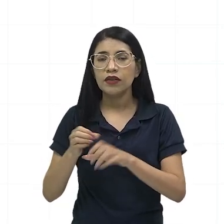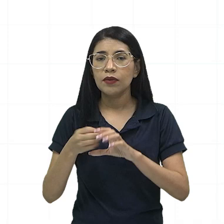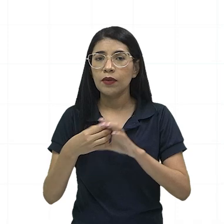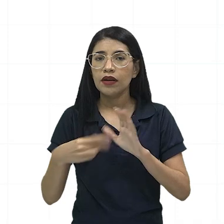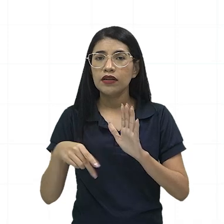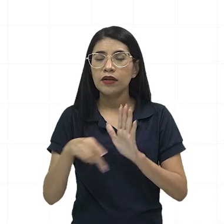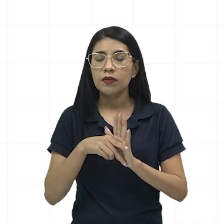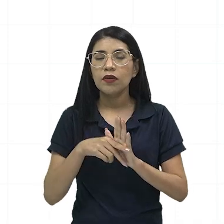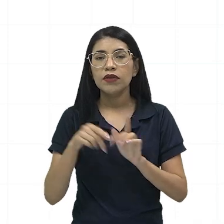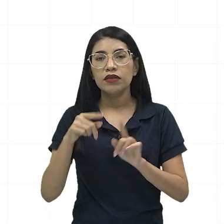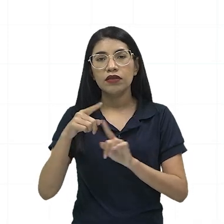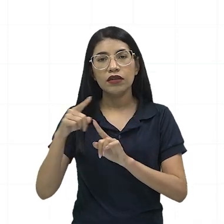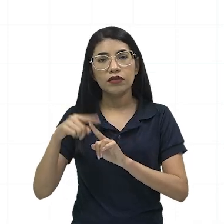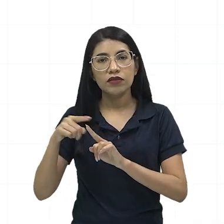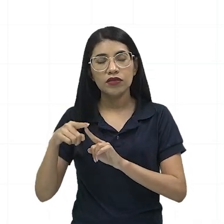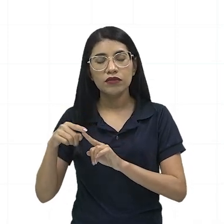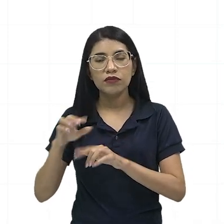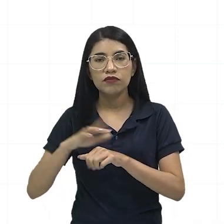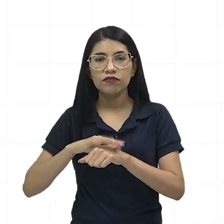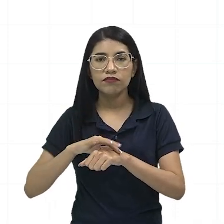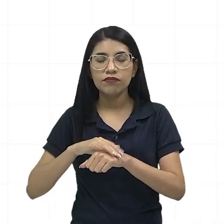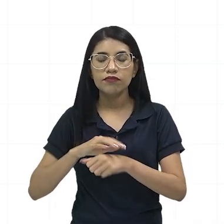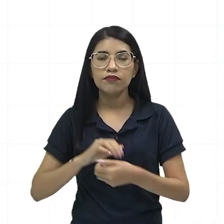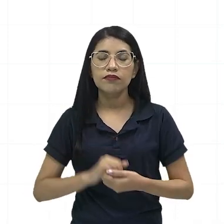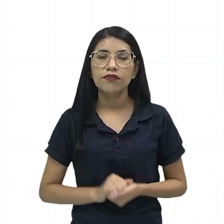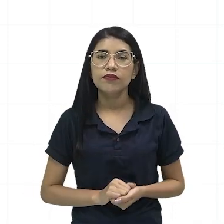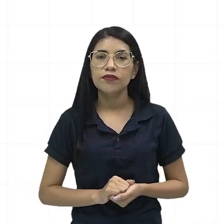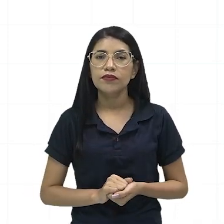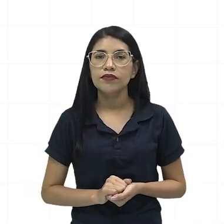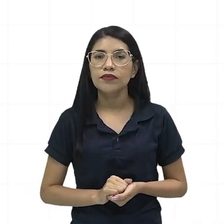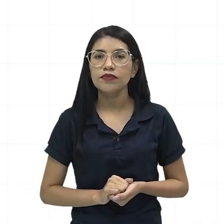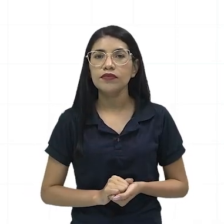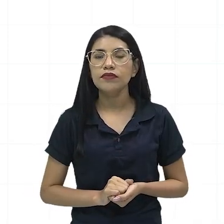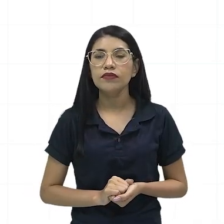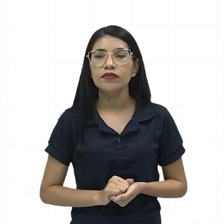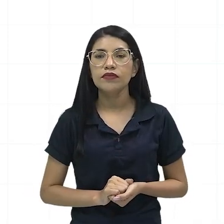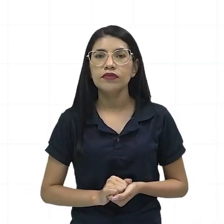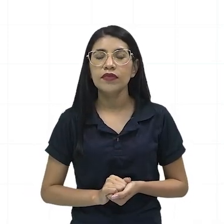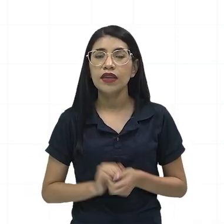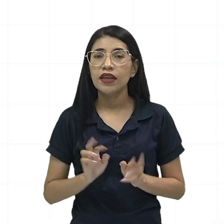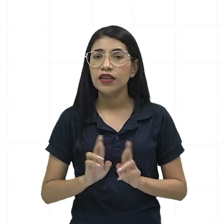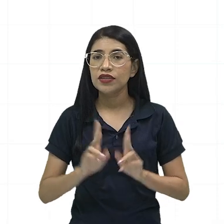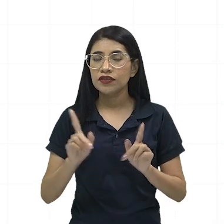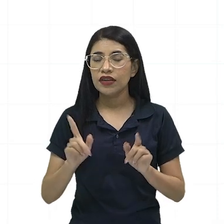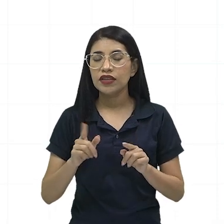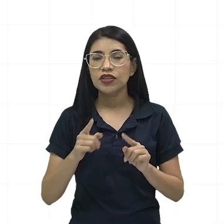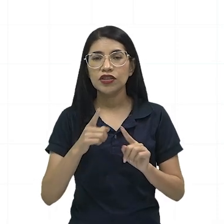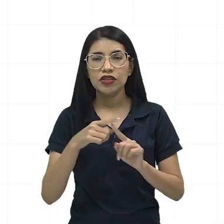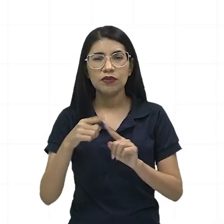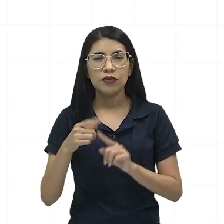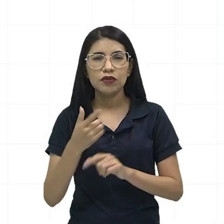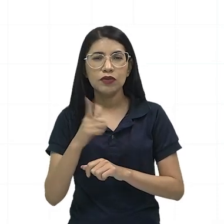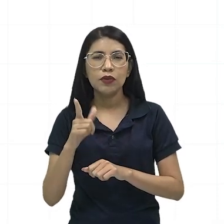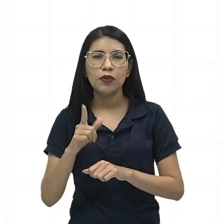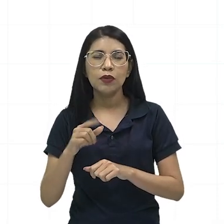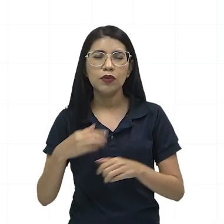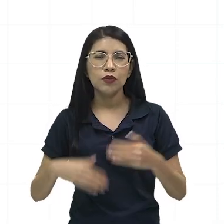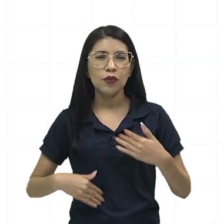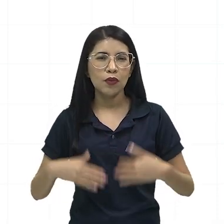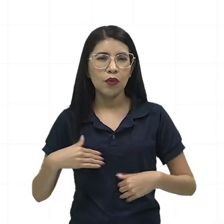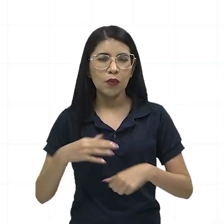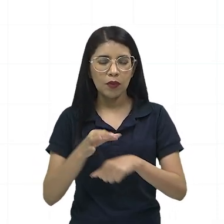características da ferida, o que as diferencia de outras feridas que a gente pode ter no